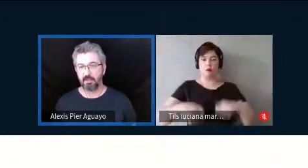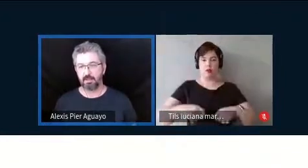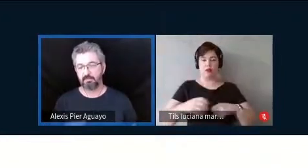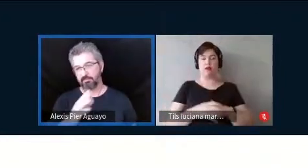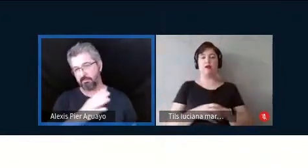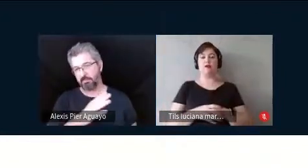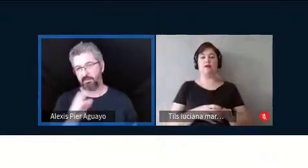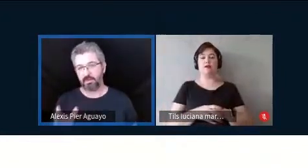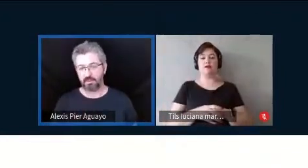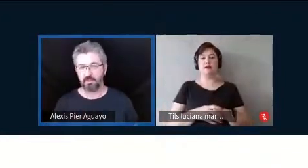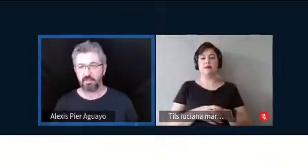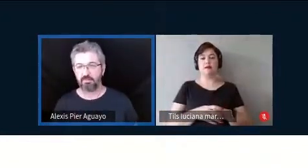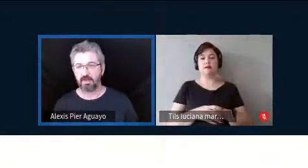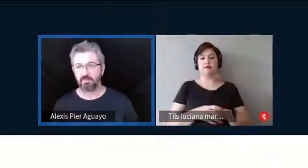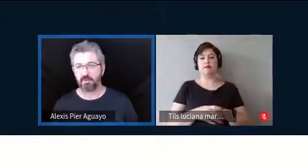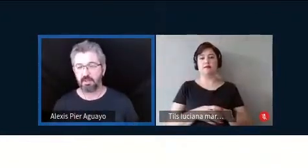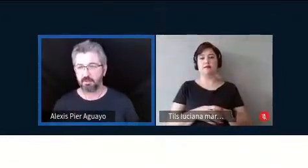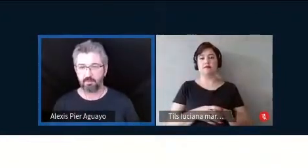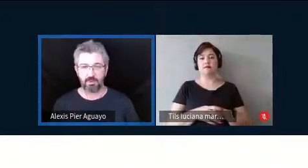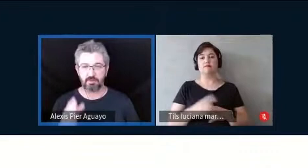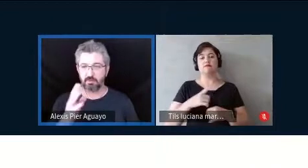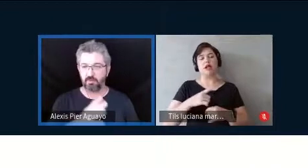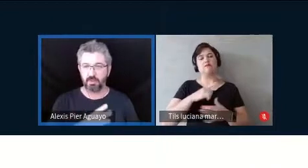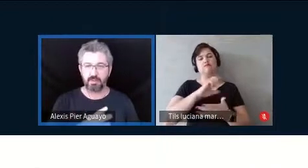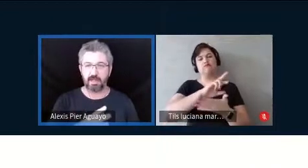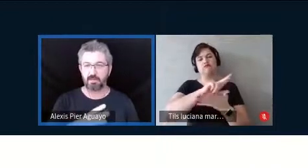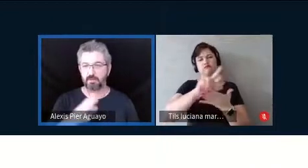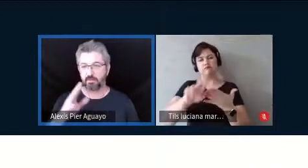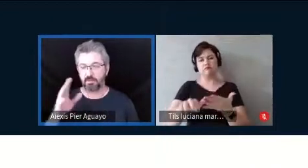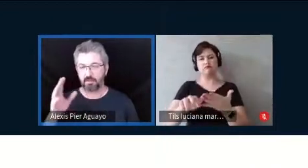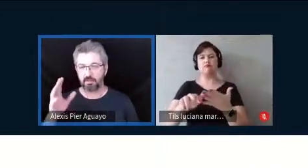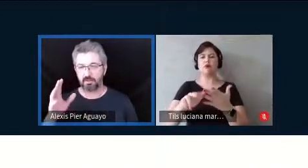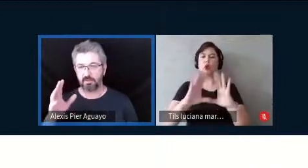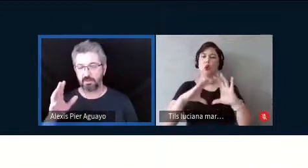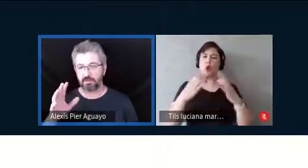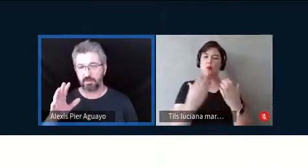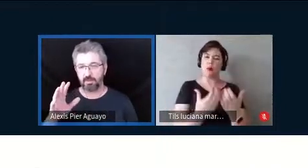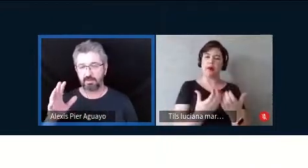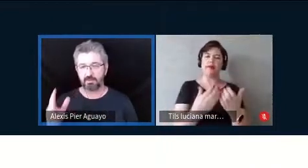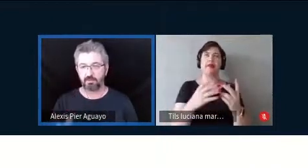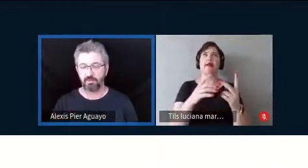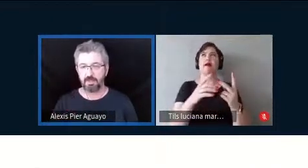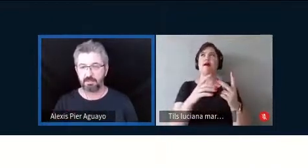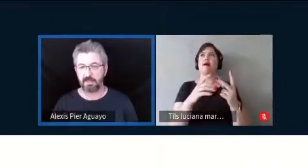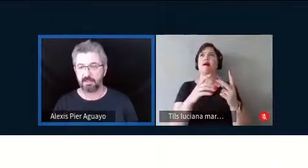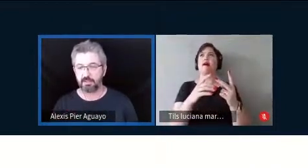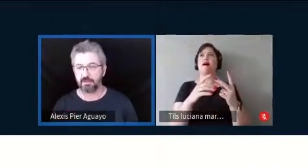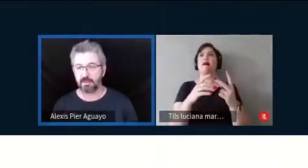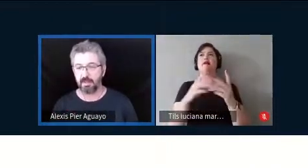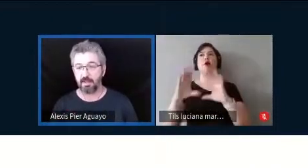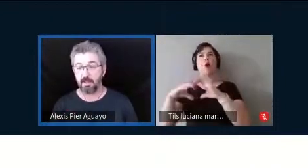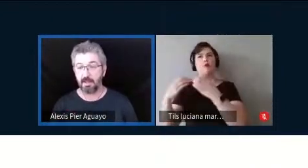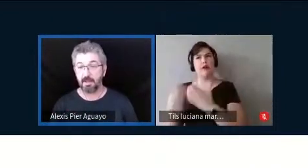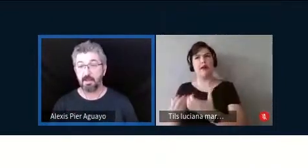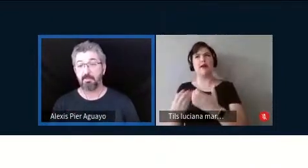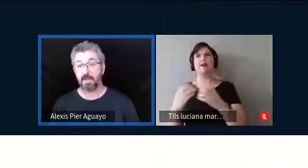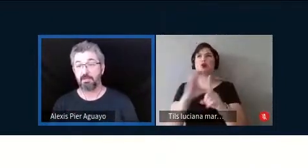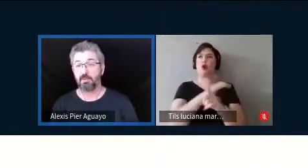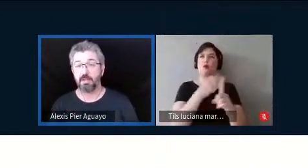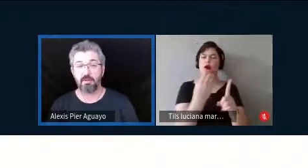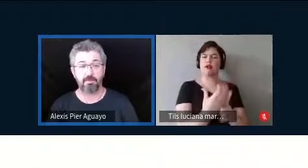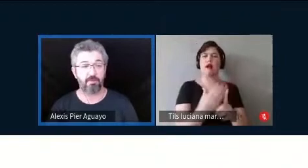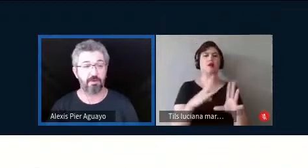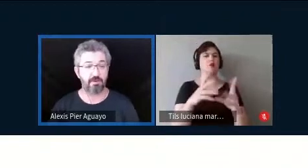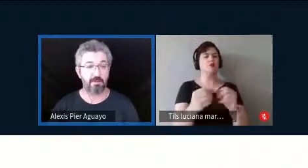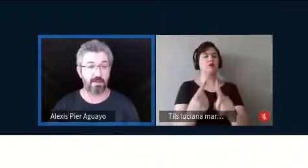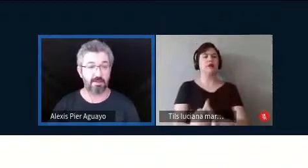né? Enfim, a gente tem vários modelos comunitários, os modelos de interpretação de conferência mais antigos também, mas